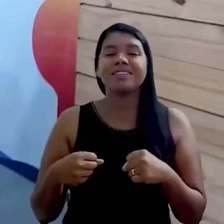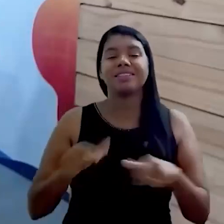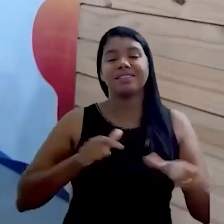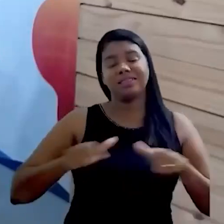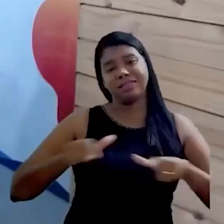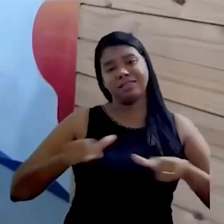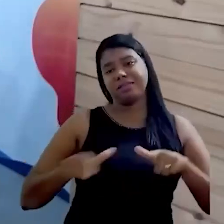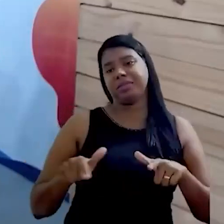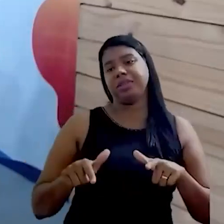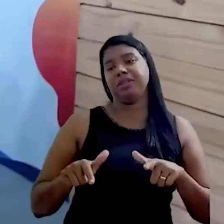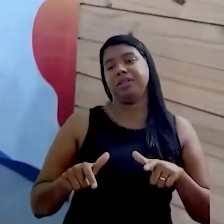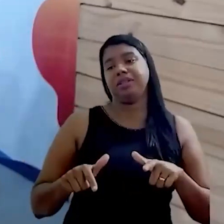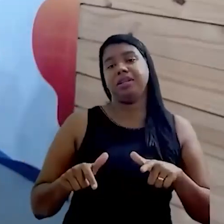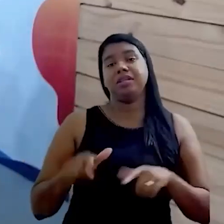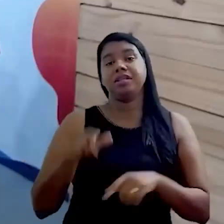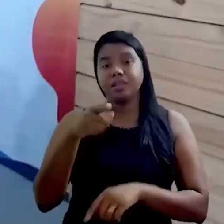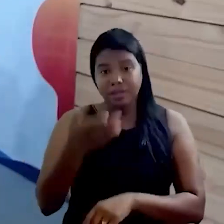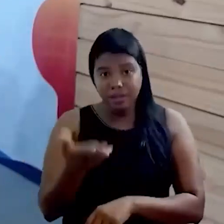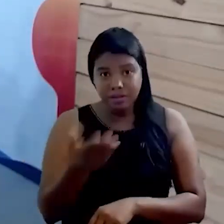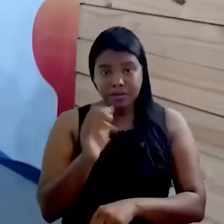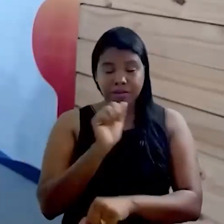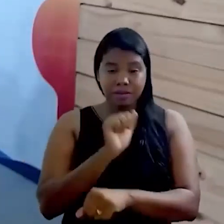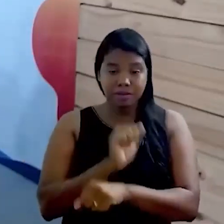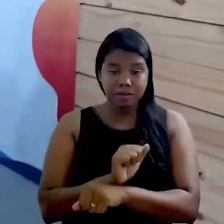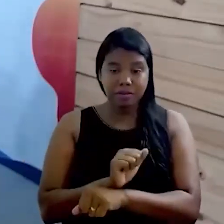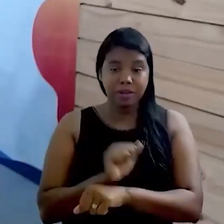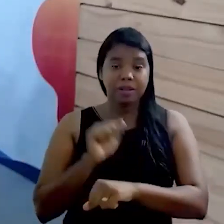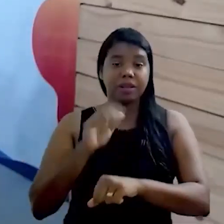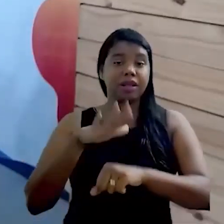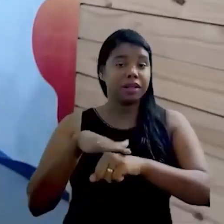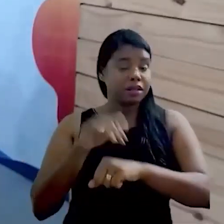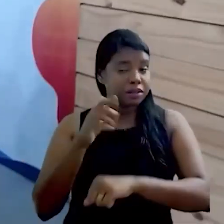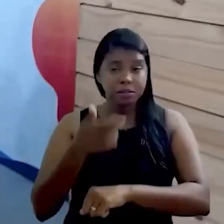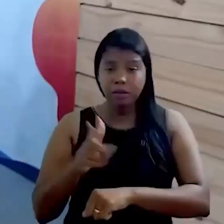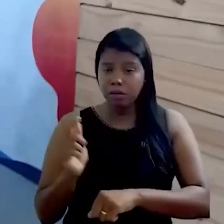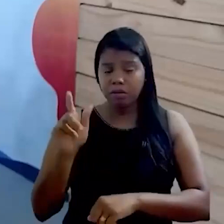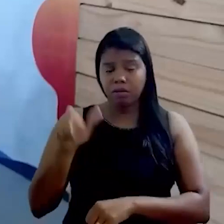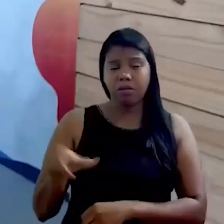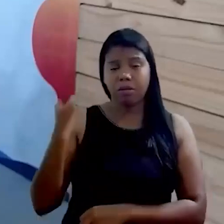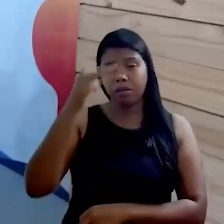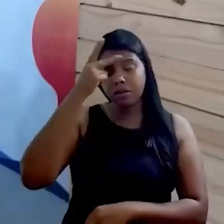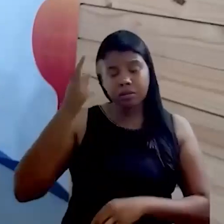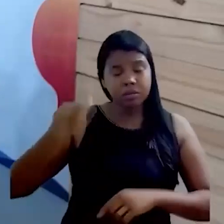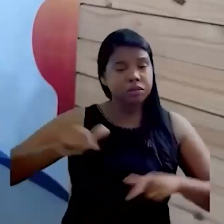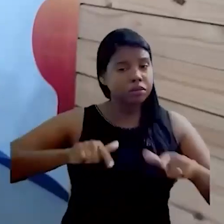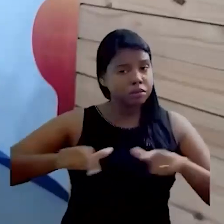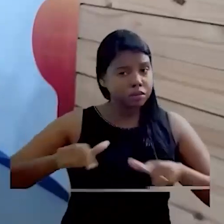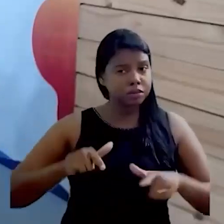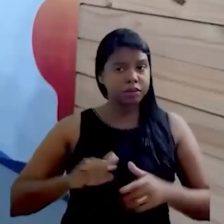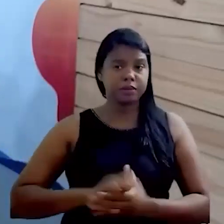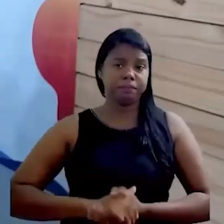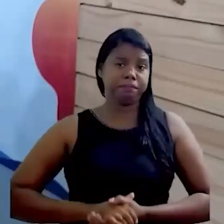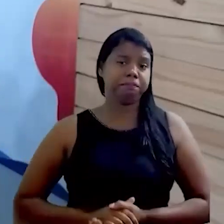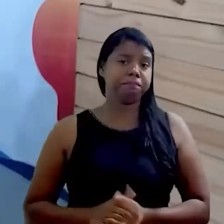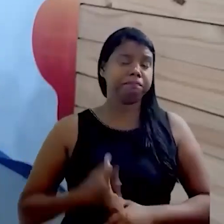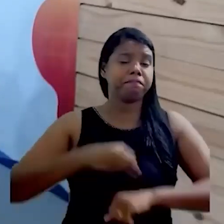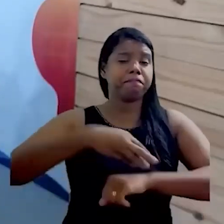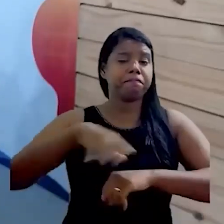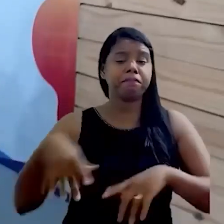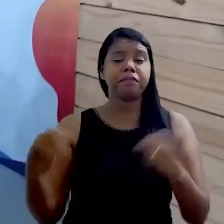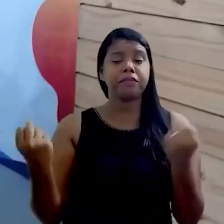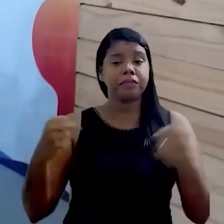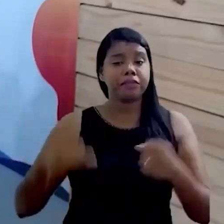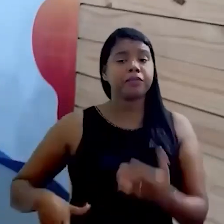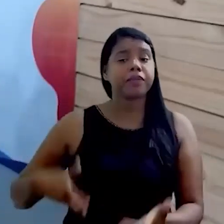ela não está aqui hoje, vai contratar outra pessoa, por quê? Muitas pessoas vão precisar consumir aquele bem e serviço. A gente tem uma rede de funcionários muito grandes que precisam